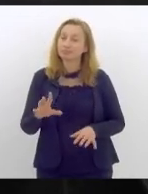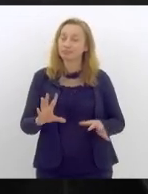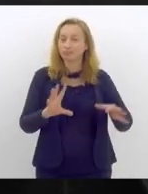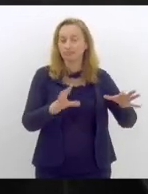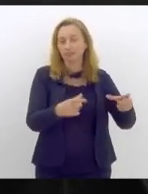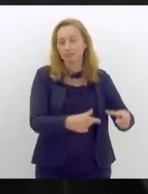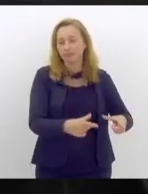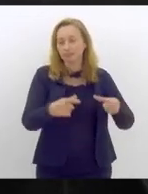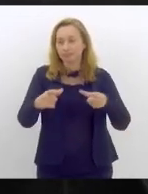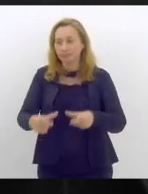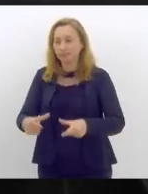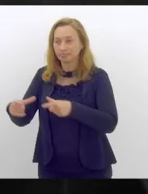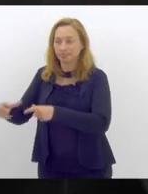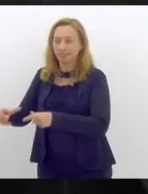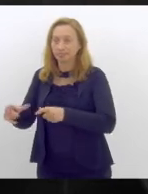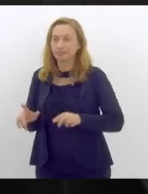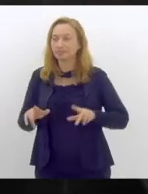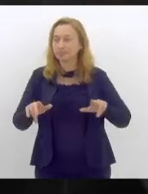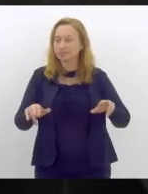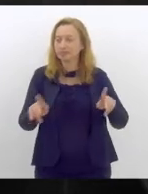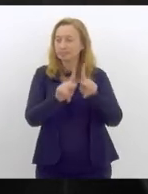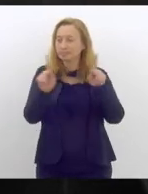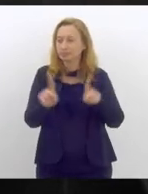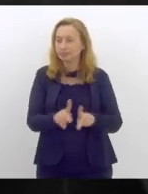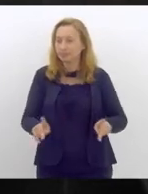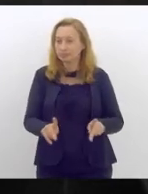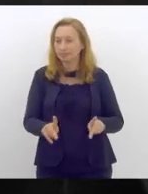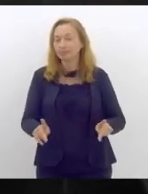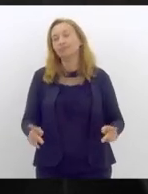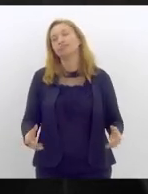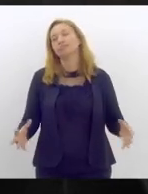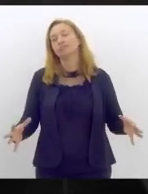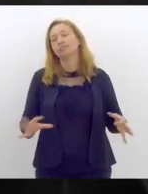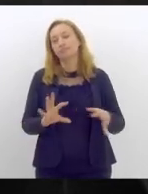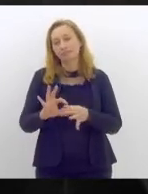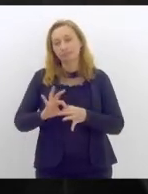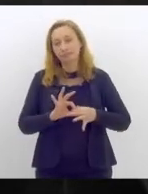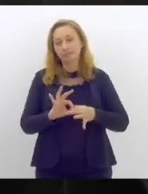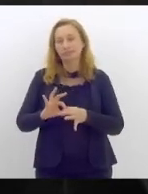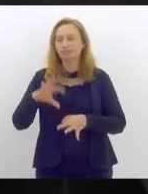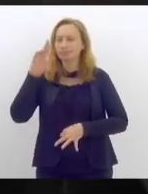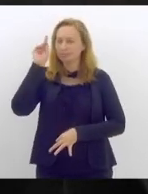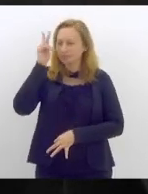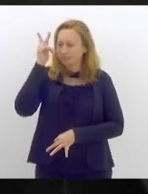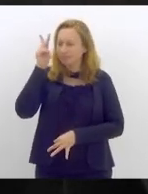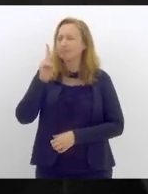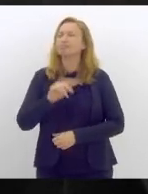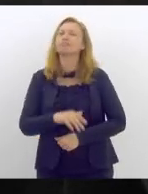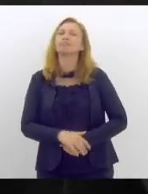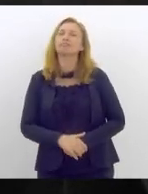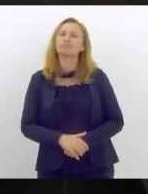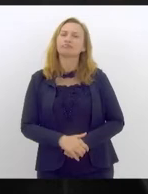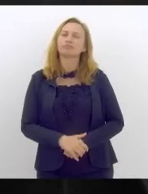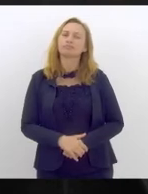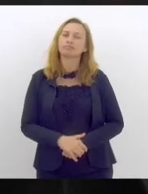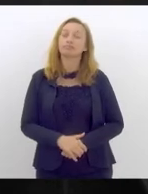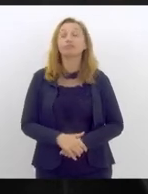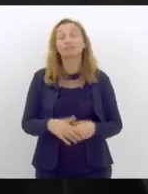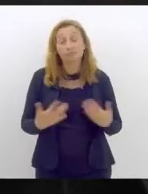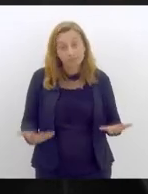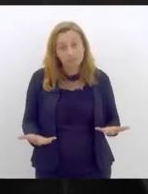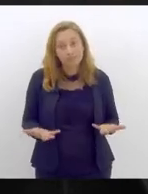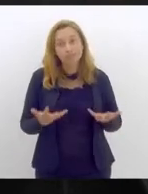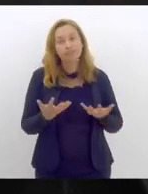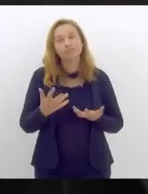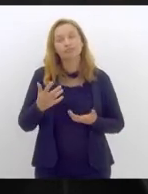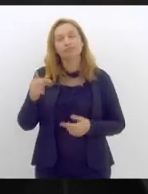povos que convivem em paz com civilidade historicamente historicamente então eu quero